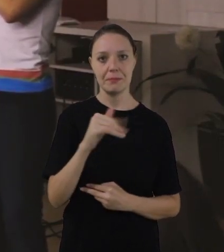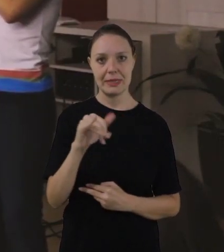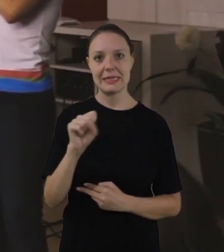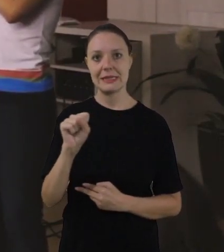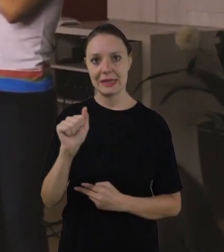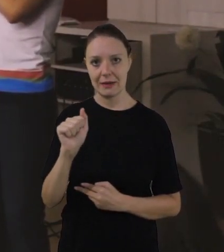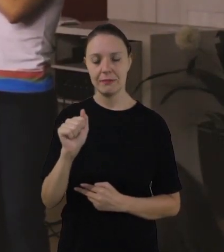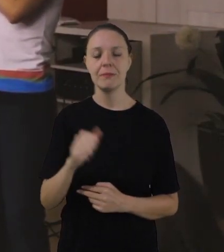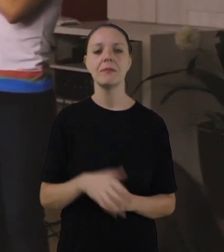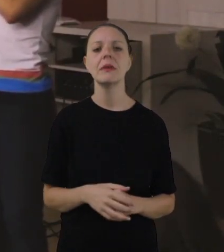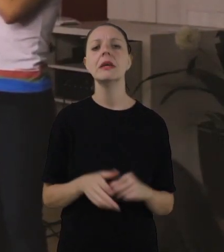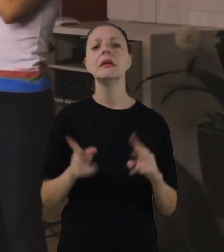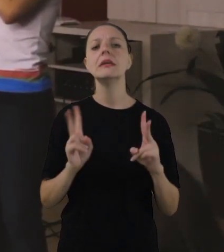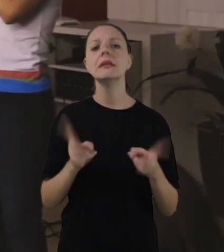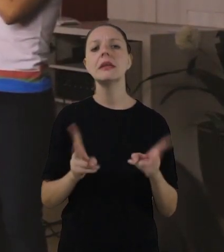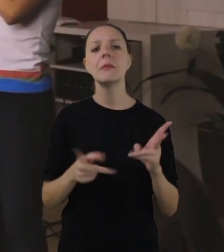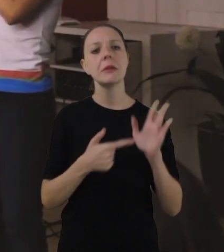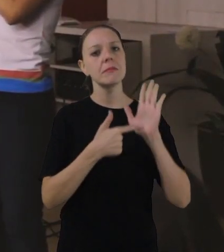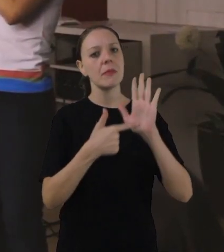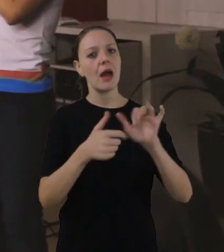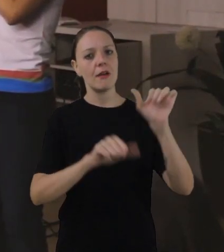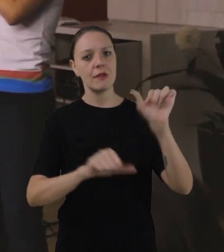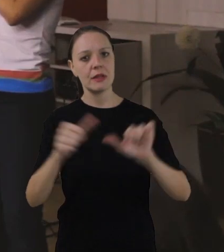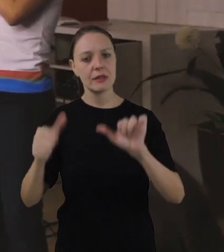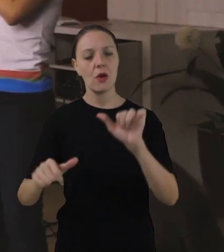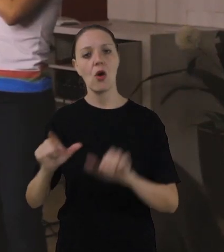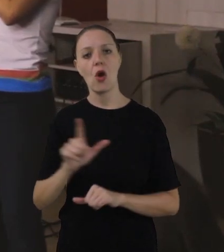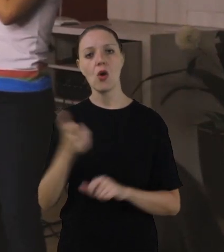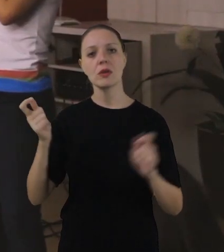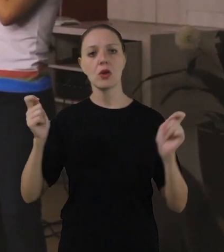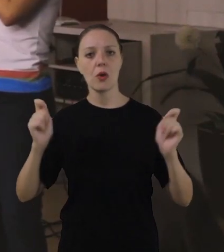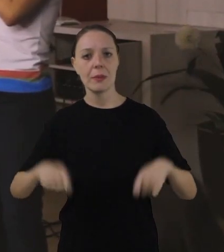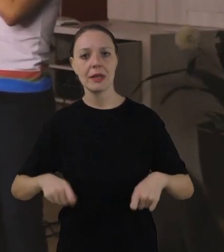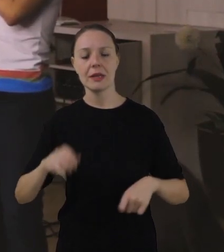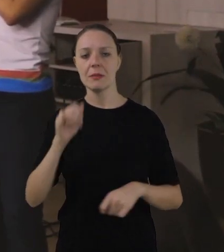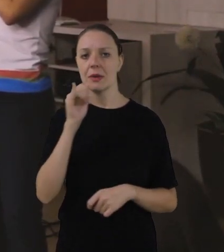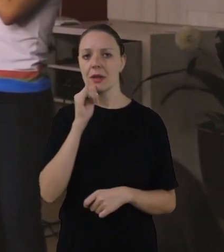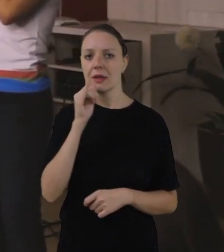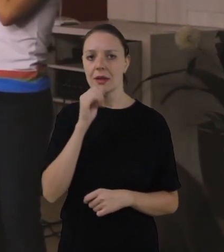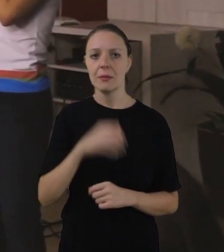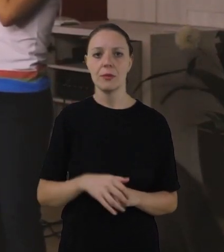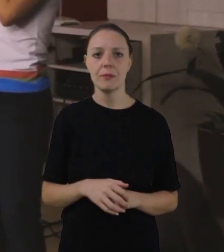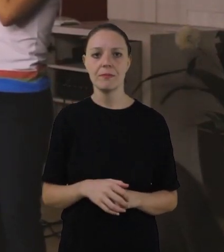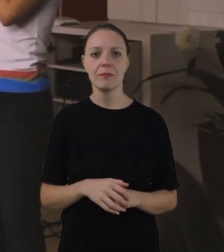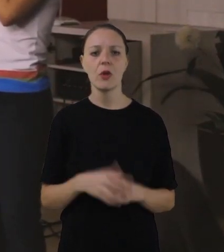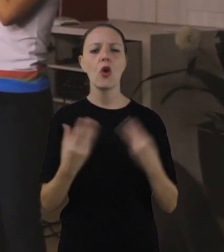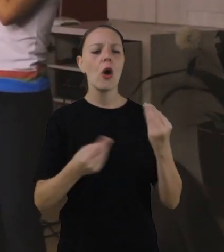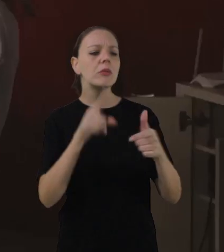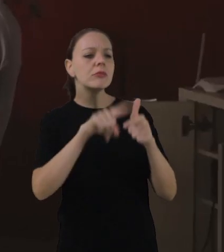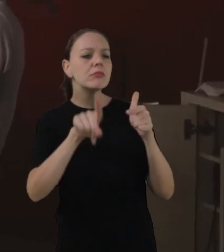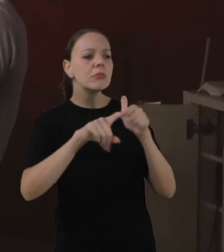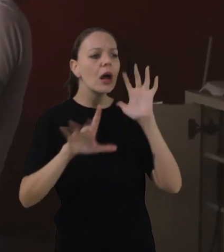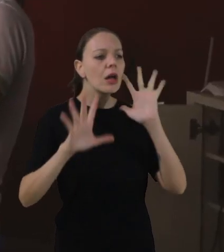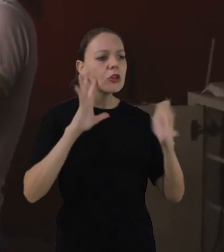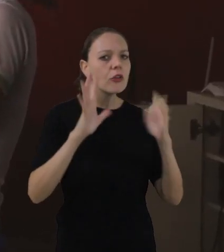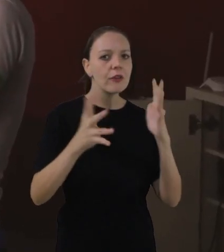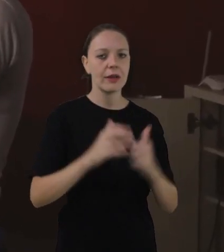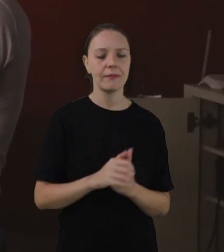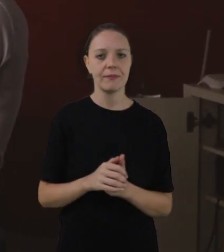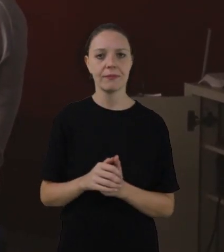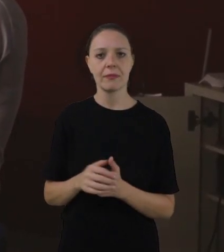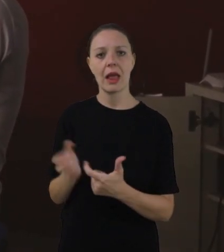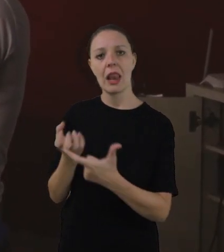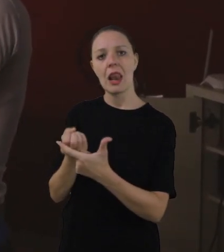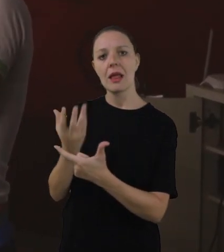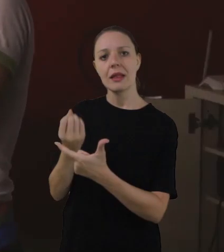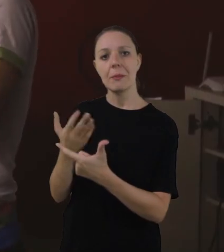eles também avaliam alguns domínios chamados inovadores, que é resolução de problemas, letramento